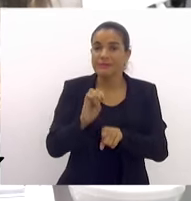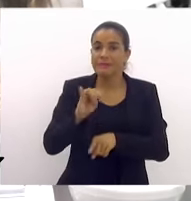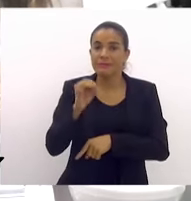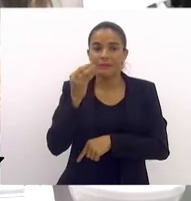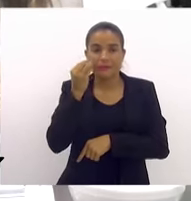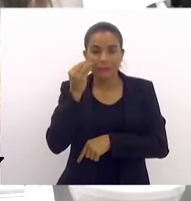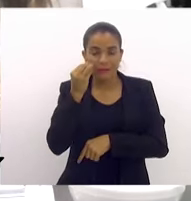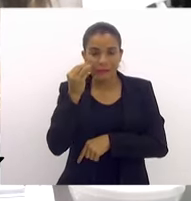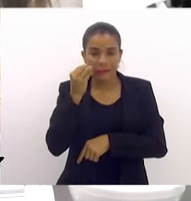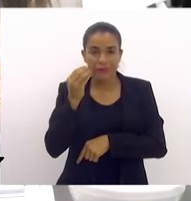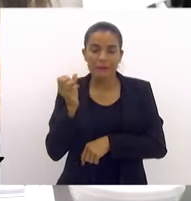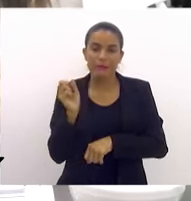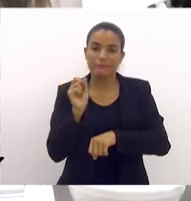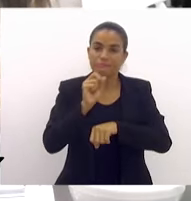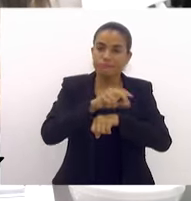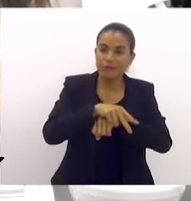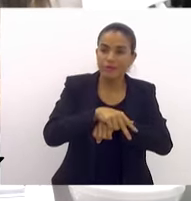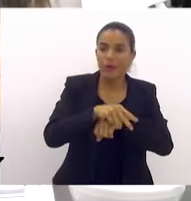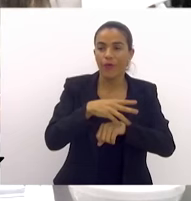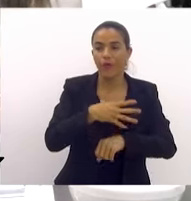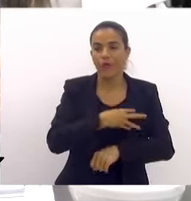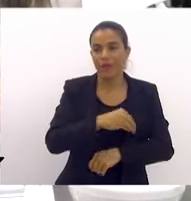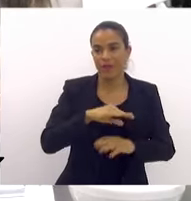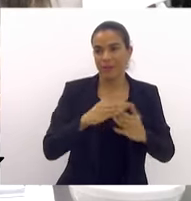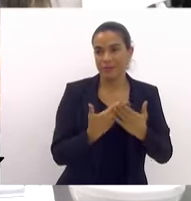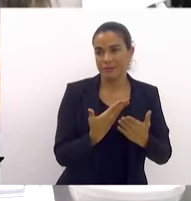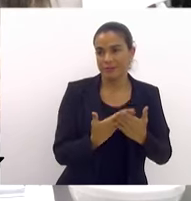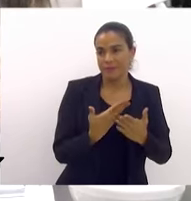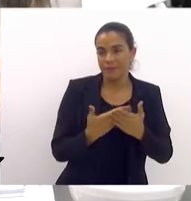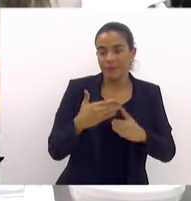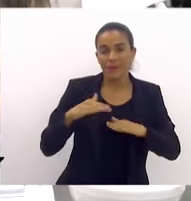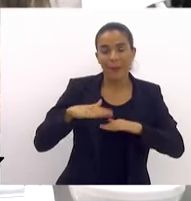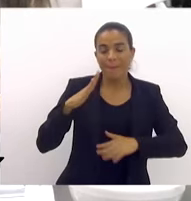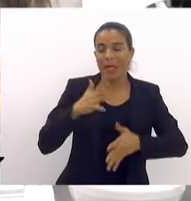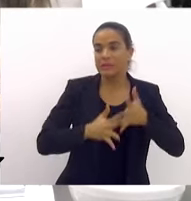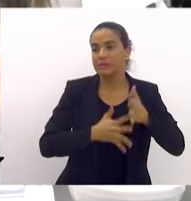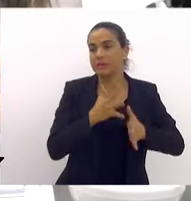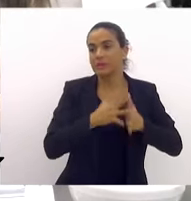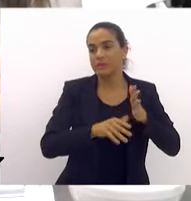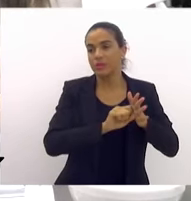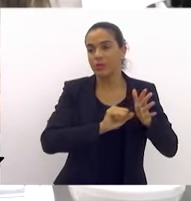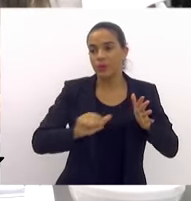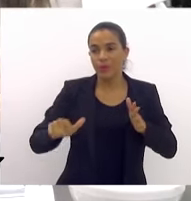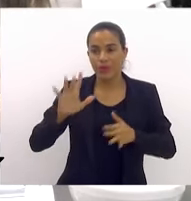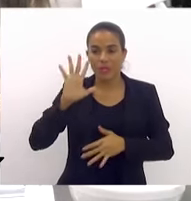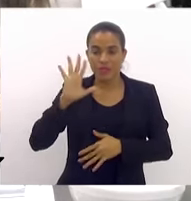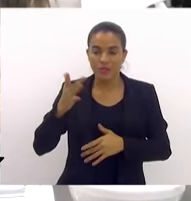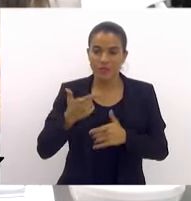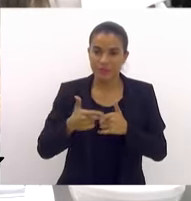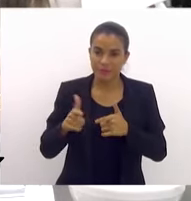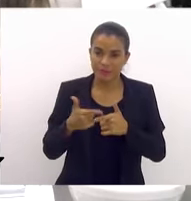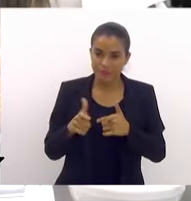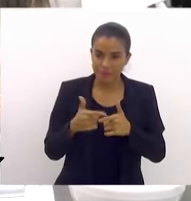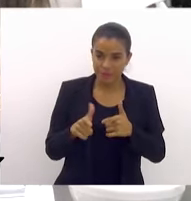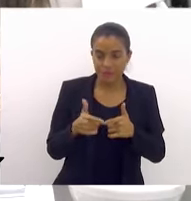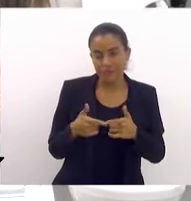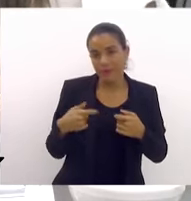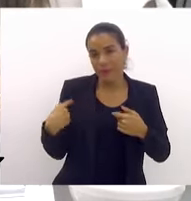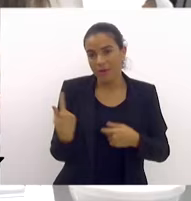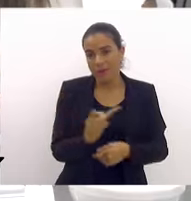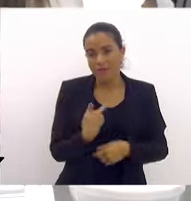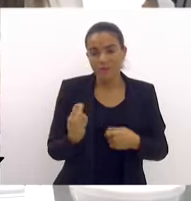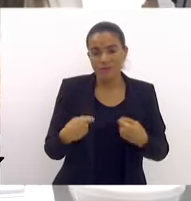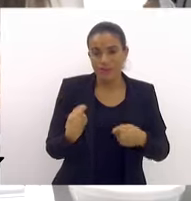na escola, é muito mais transtorno do que solução. Então, a gente precisa ter, de fato, uma